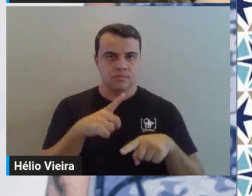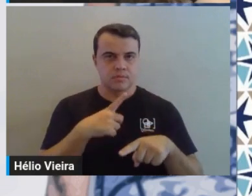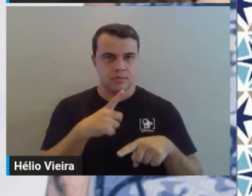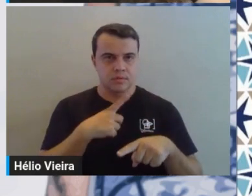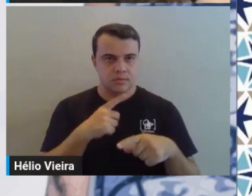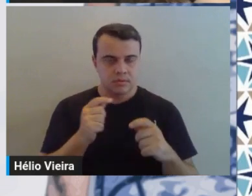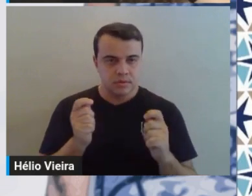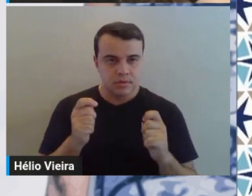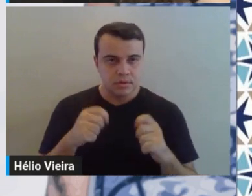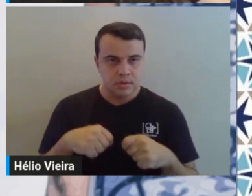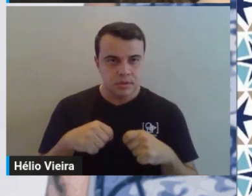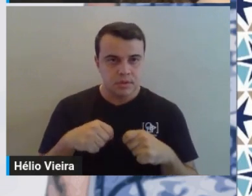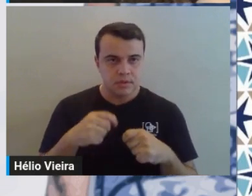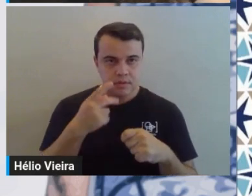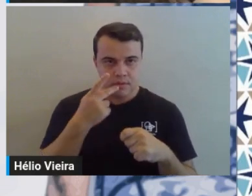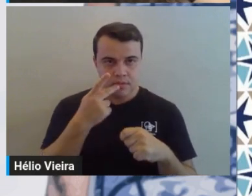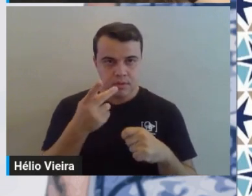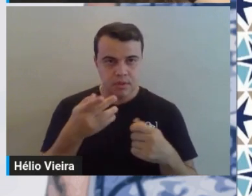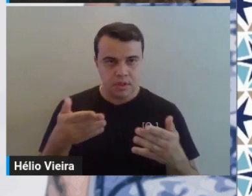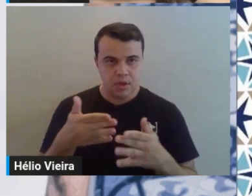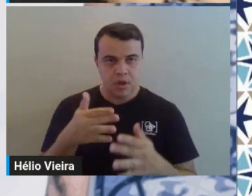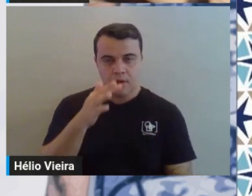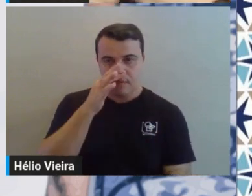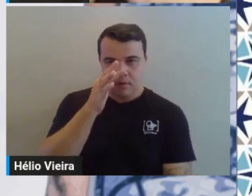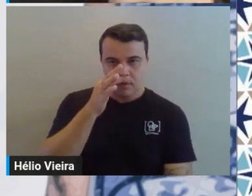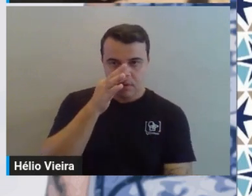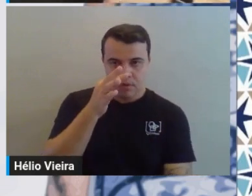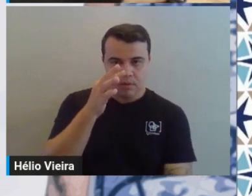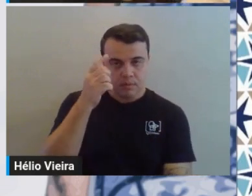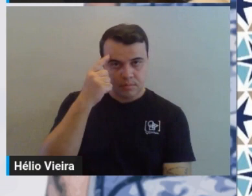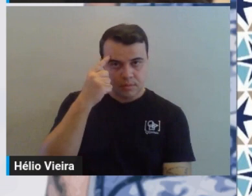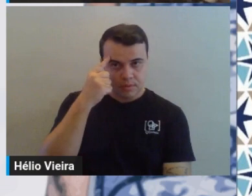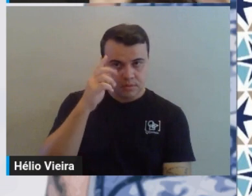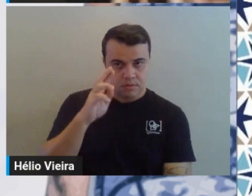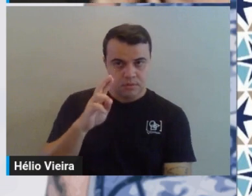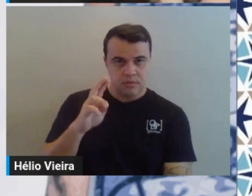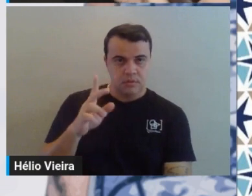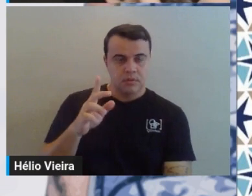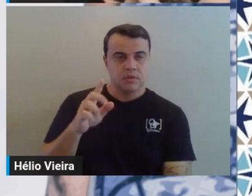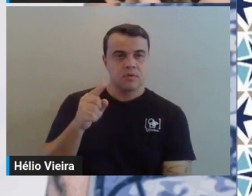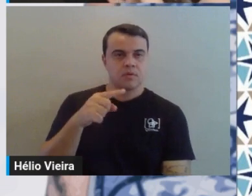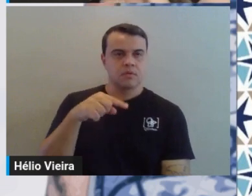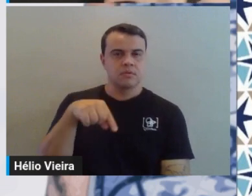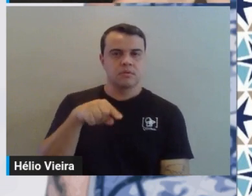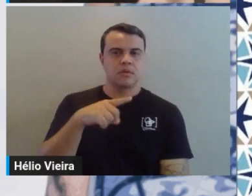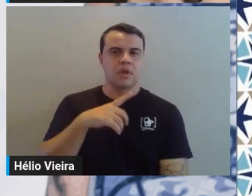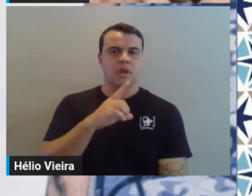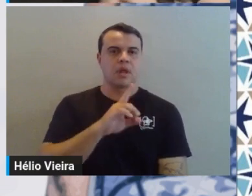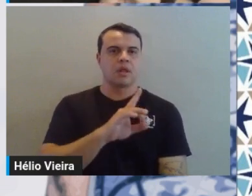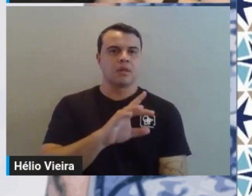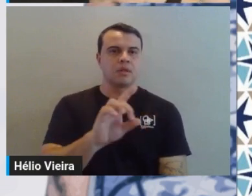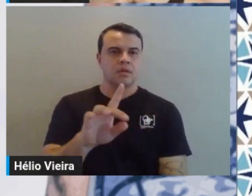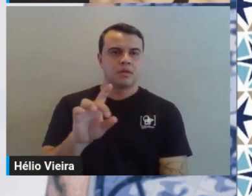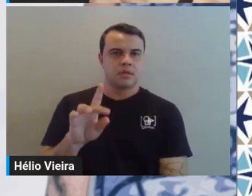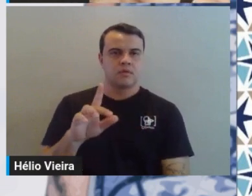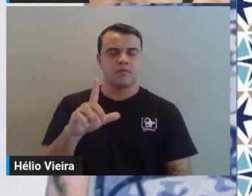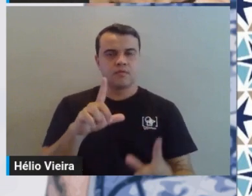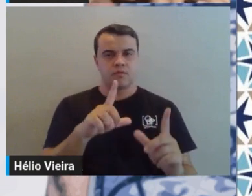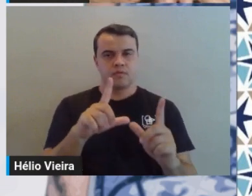vejo uma flor. Pensar o que você está vendo em cada